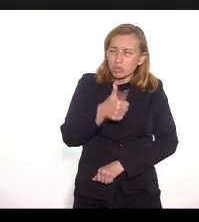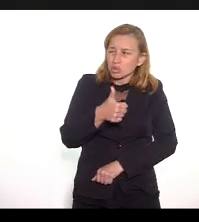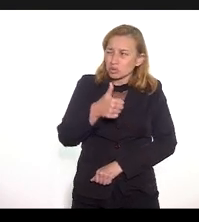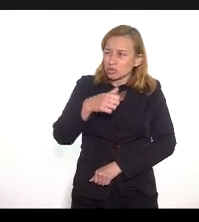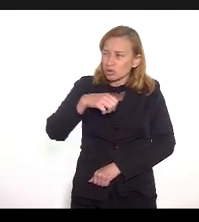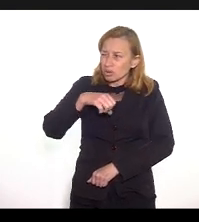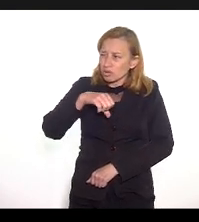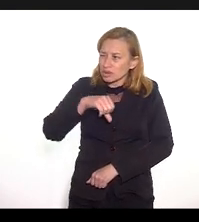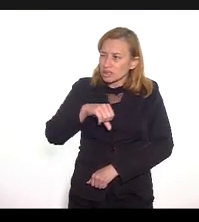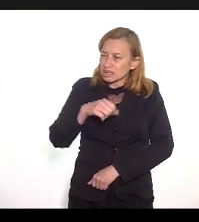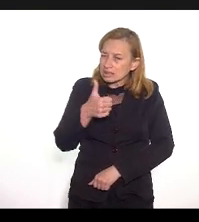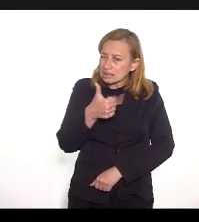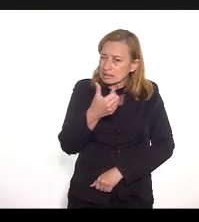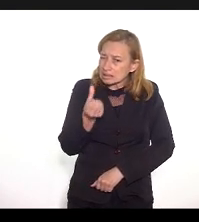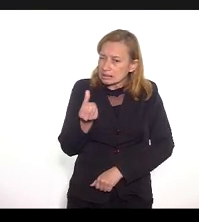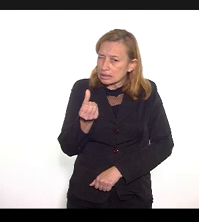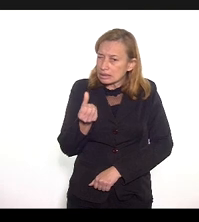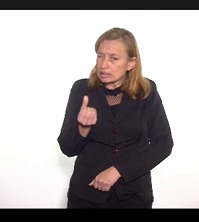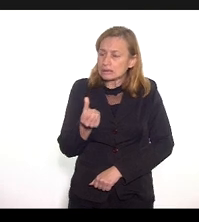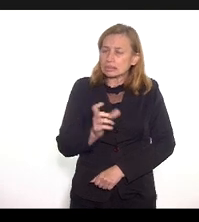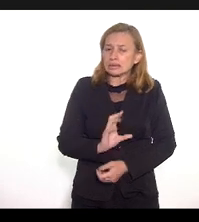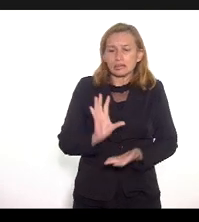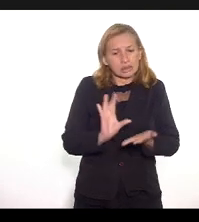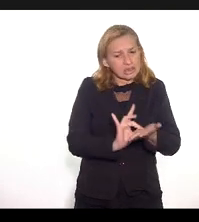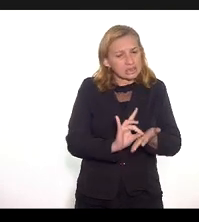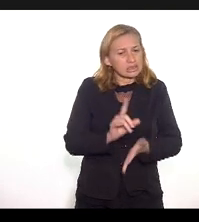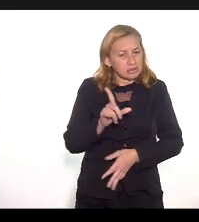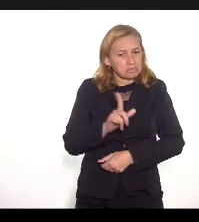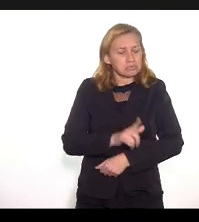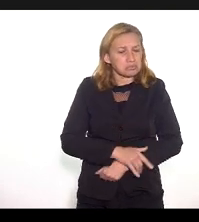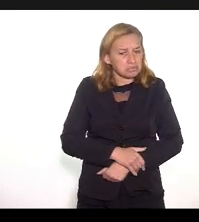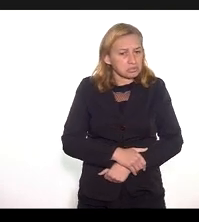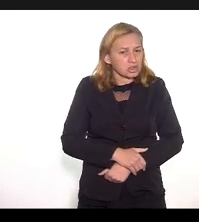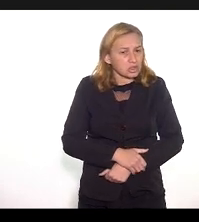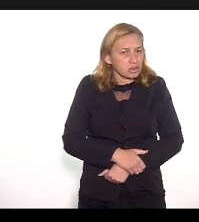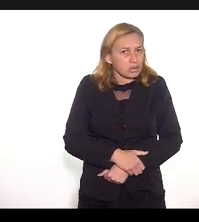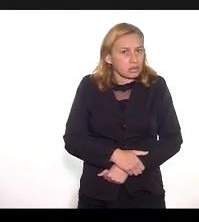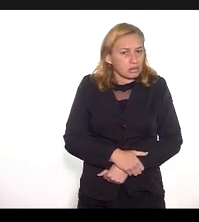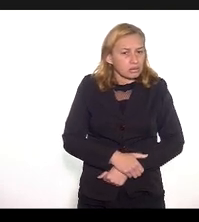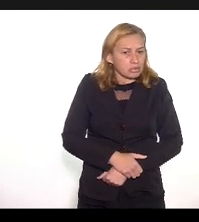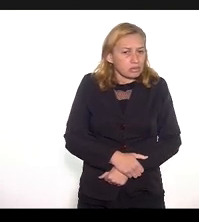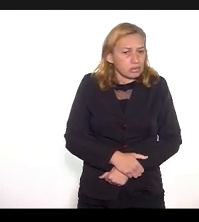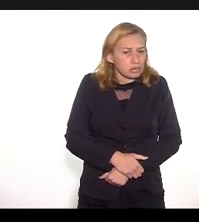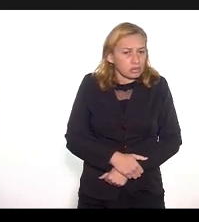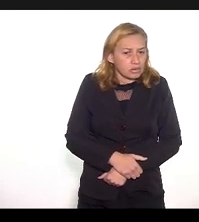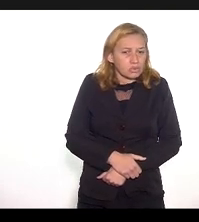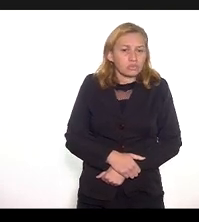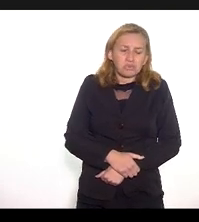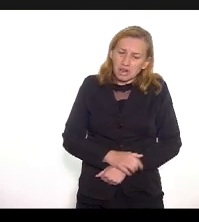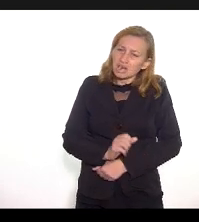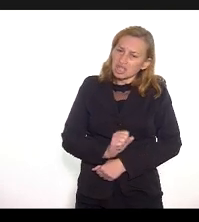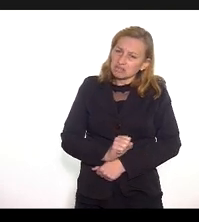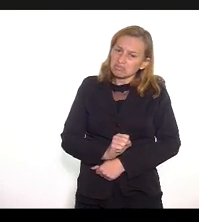1916. O outro você está dando pela anexação. Por que, que tem que vir à pauta? É, autoriza.